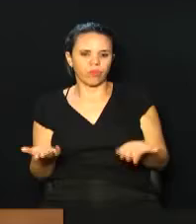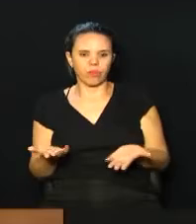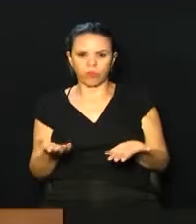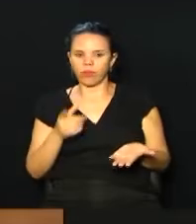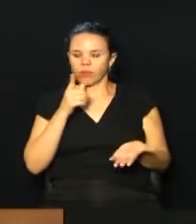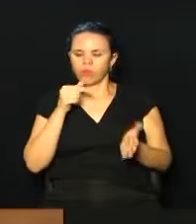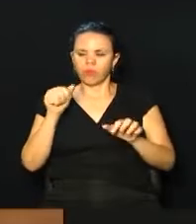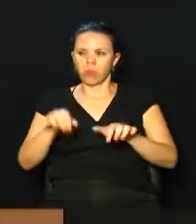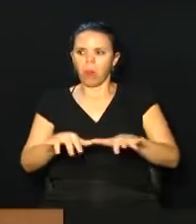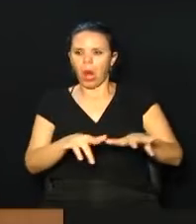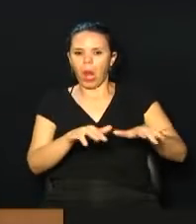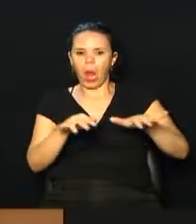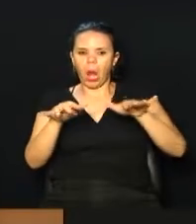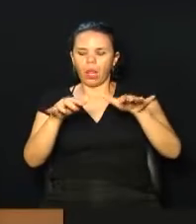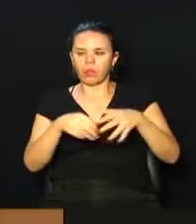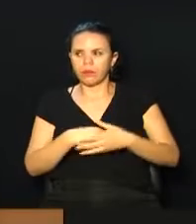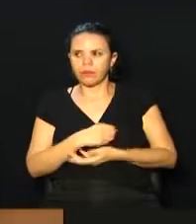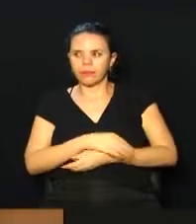alagamentos, né?